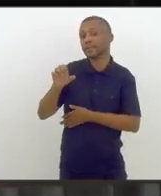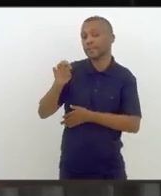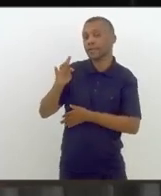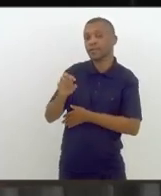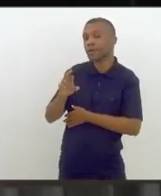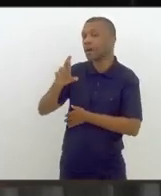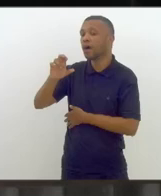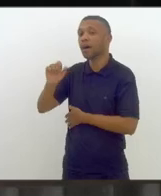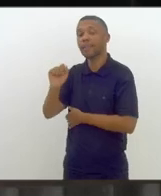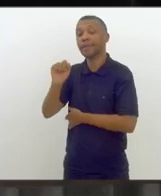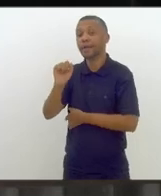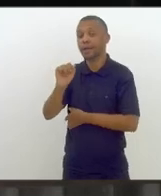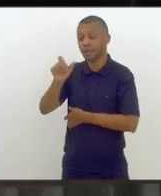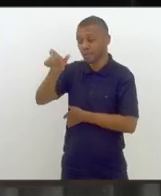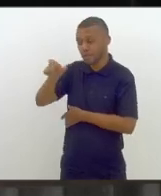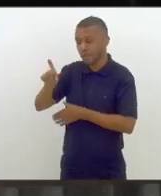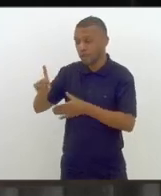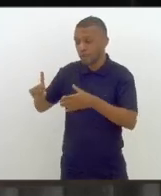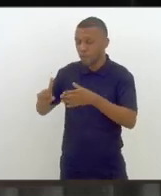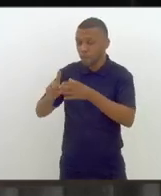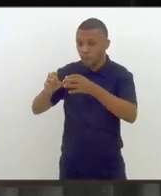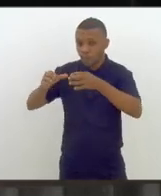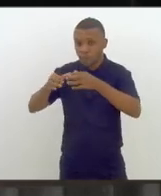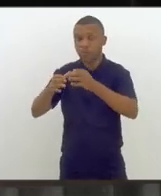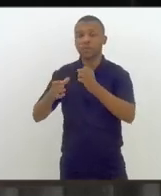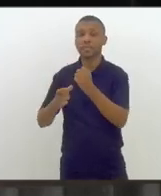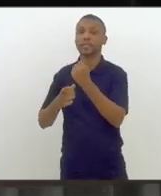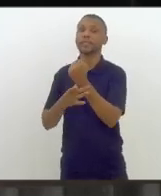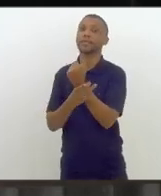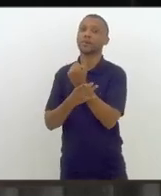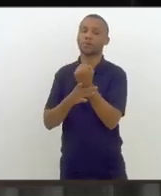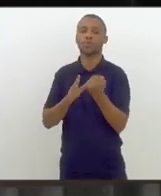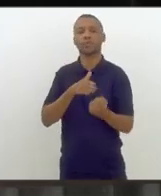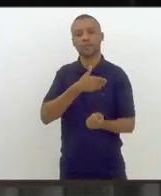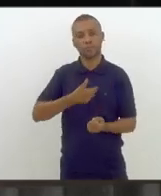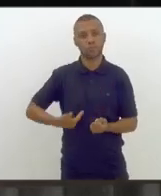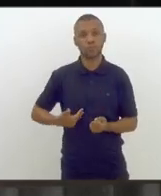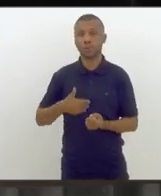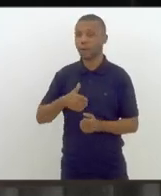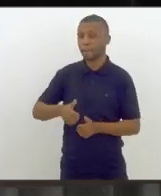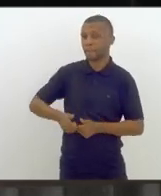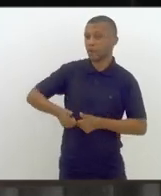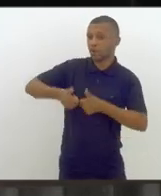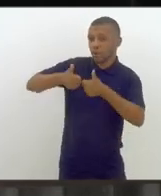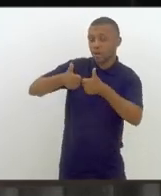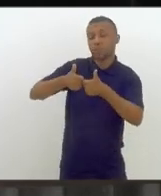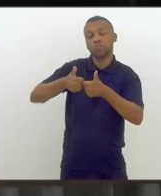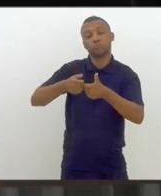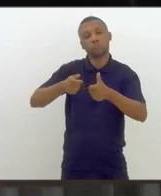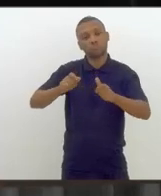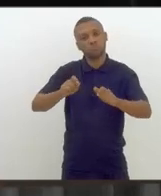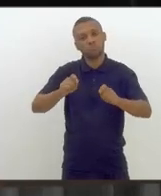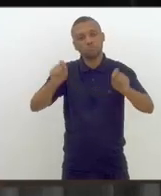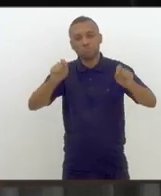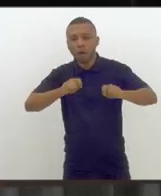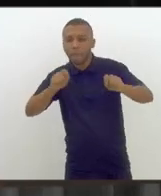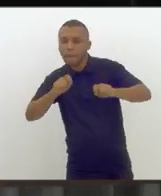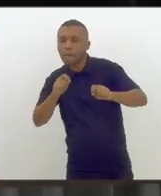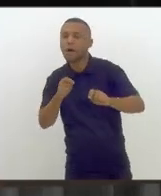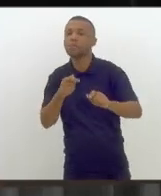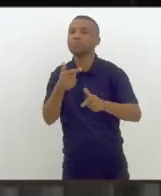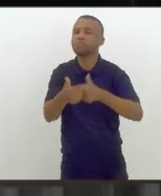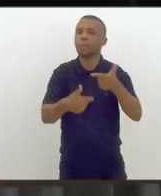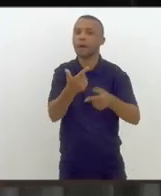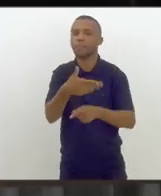Pública, lutando por melhores condições de trabalho para os policiais militares, das inspeções que fizemos,